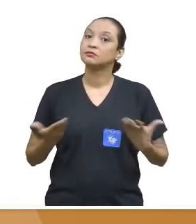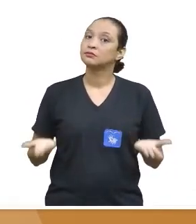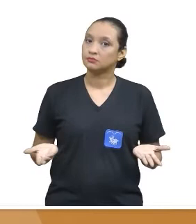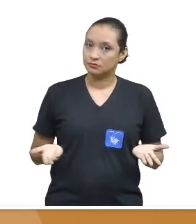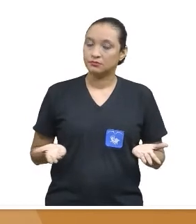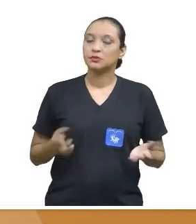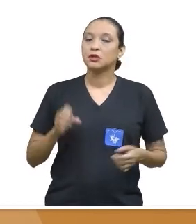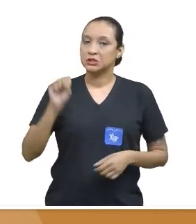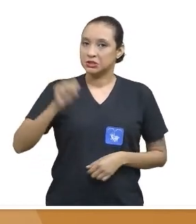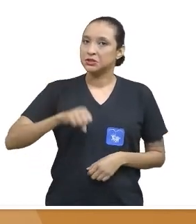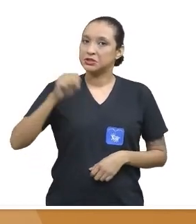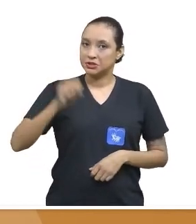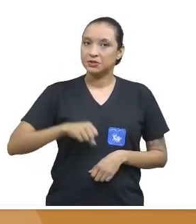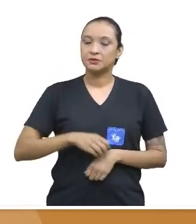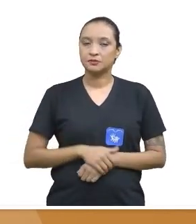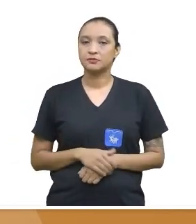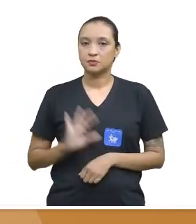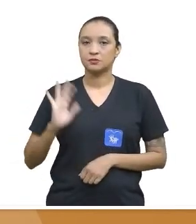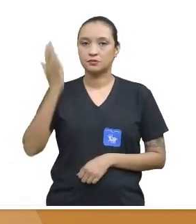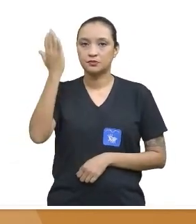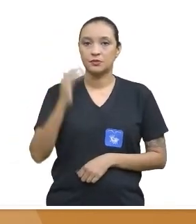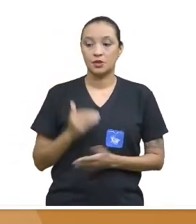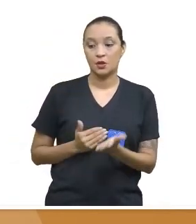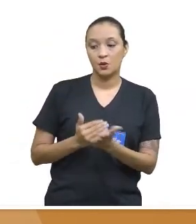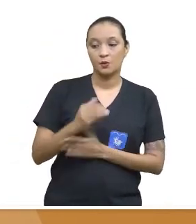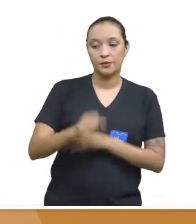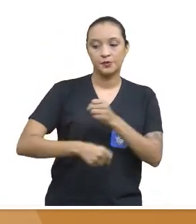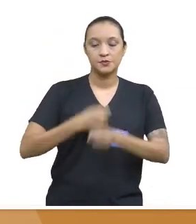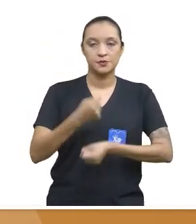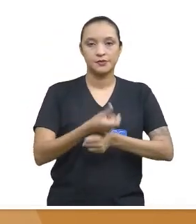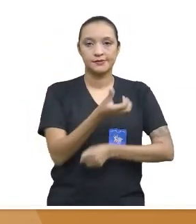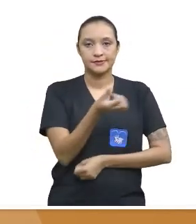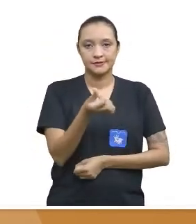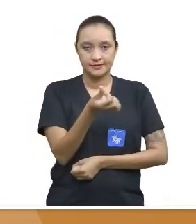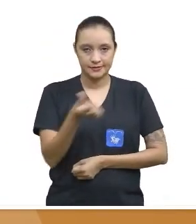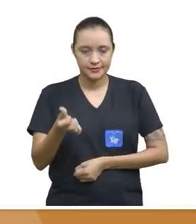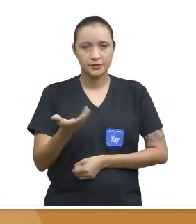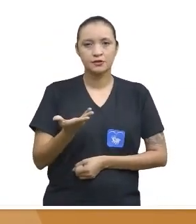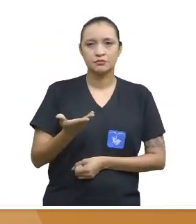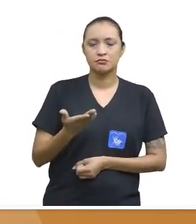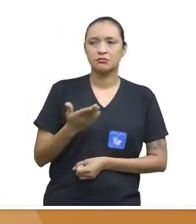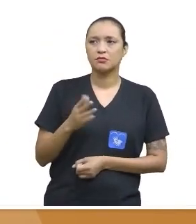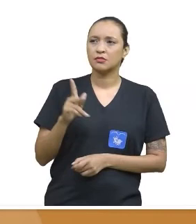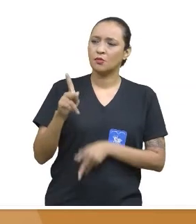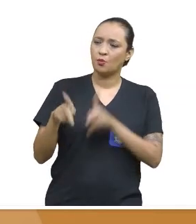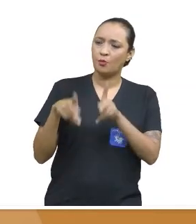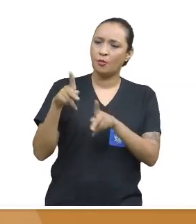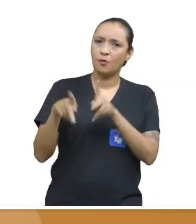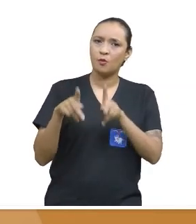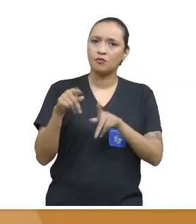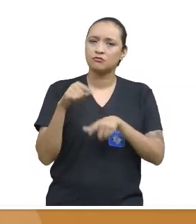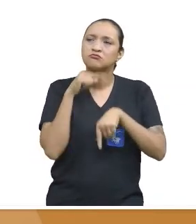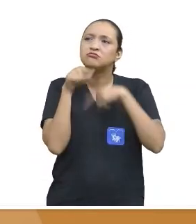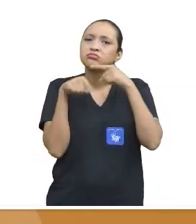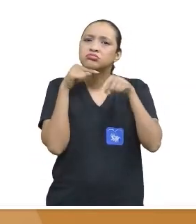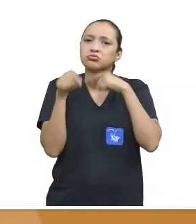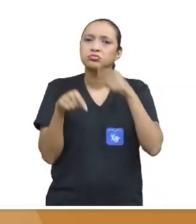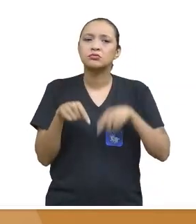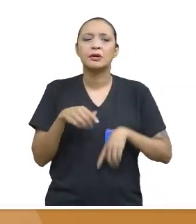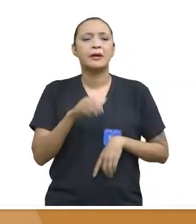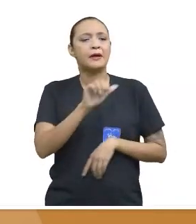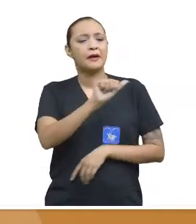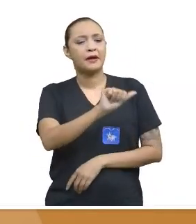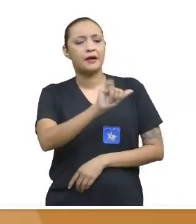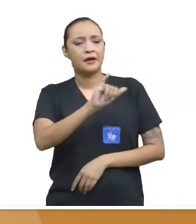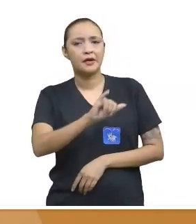dessa intenção. Então, a partir de 66, as pessoas começam a questionar. E esse AI-1, e esse AI-2,